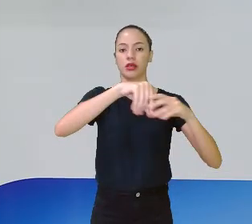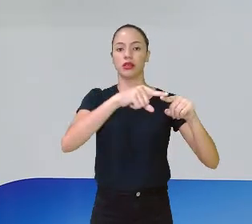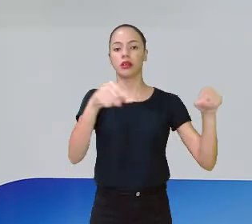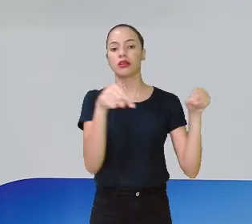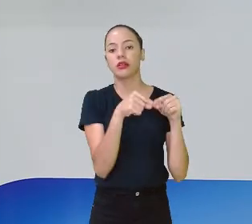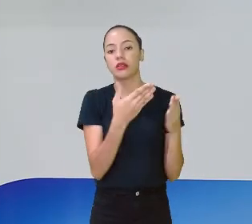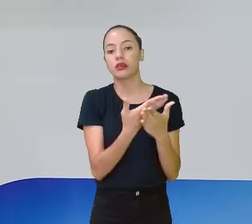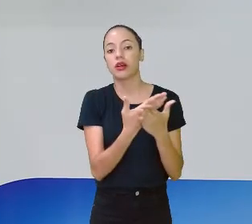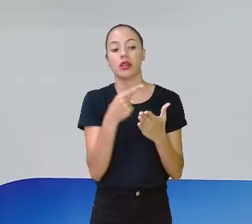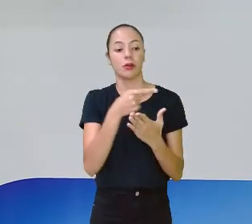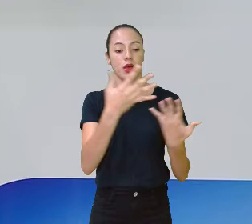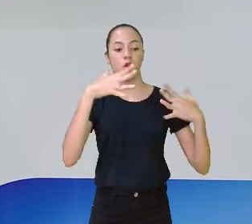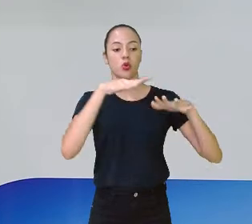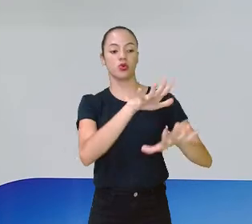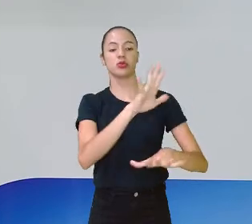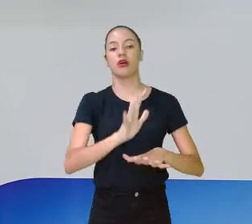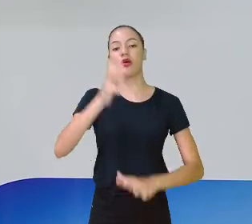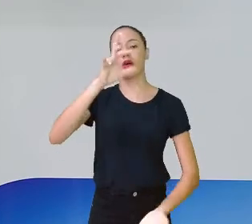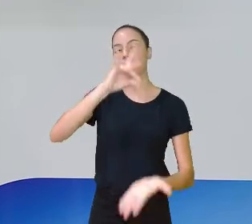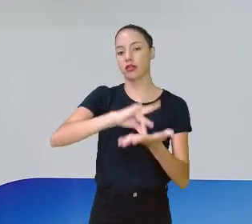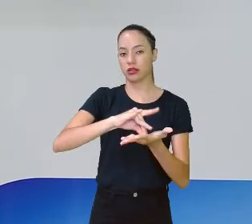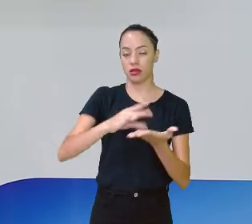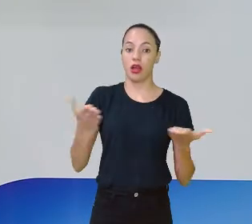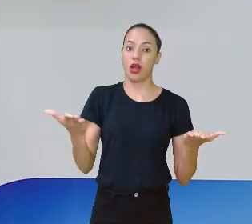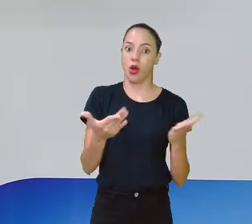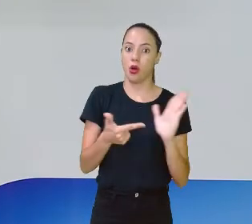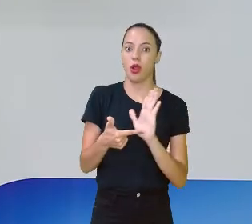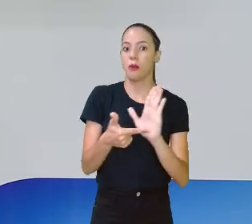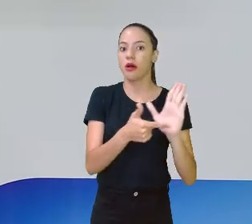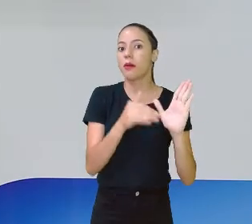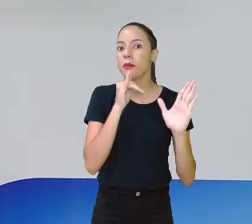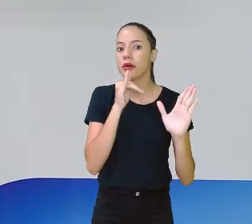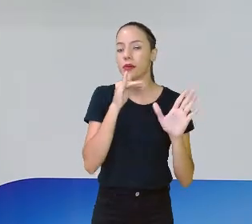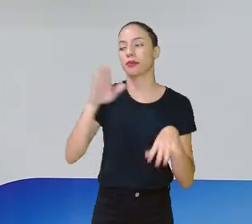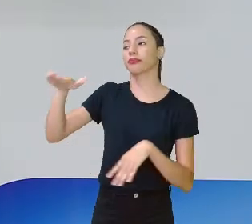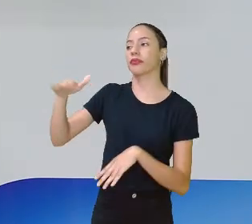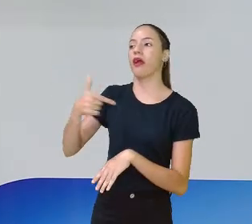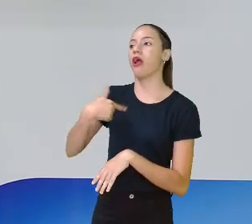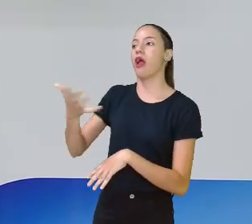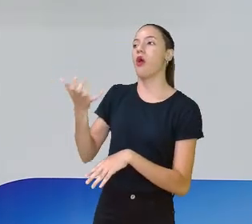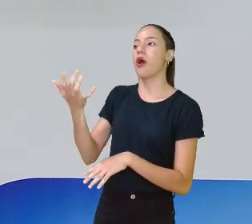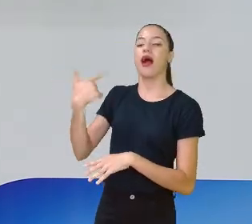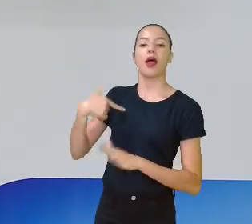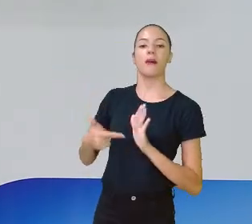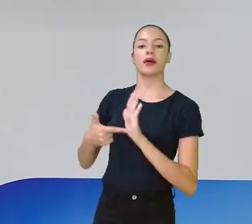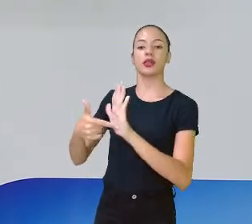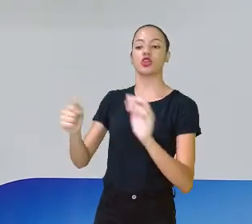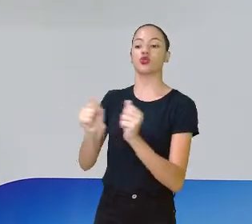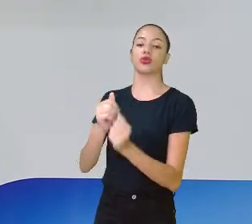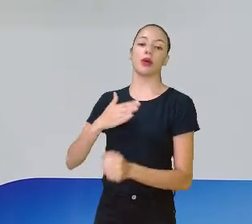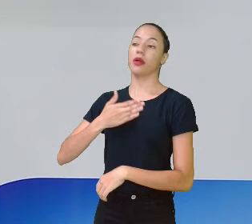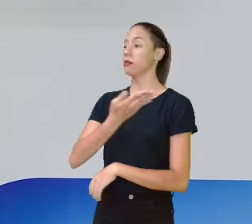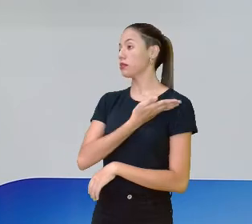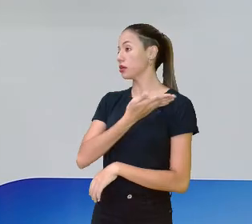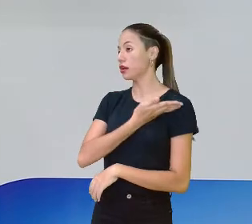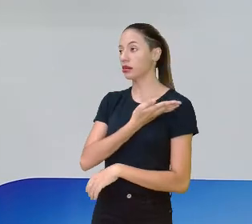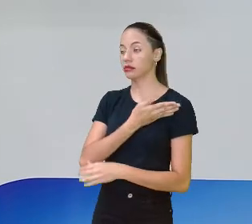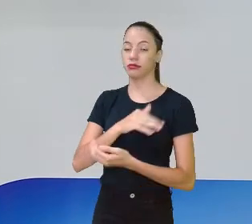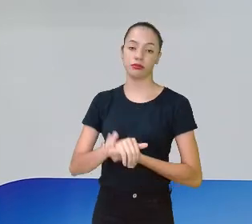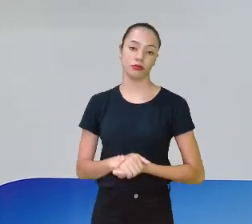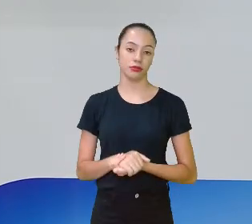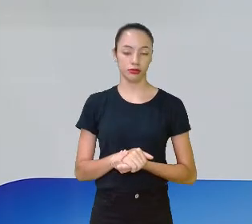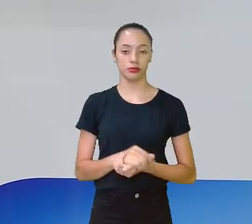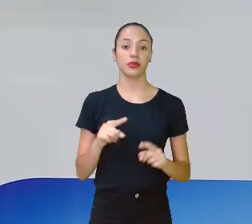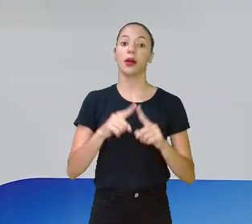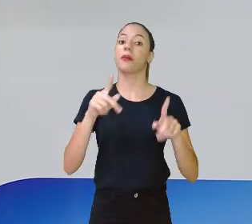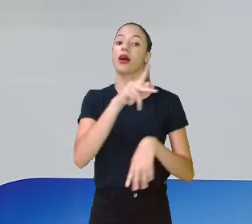inclusão aconteça. Então, vamos fazer agora uma apresentação. Ah, eu só quero fazer a apresentação se for com a minha amiga. Mas